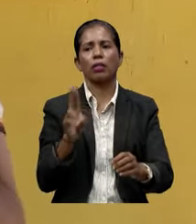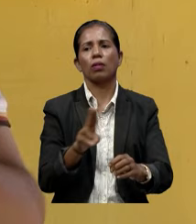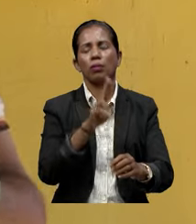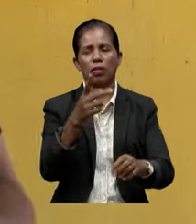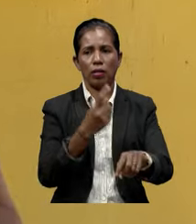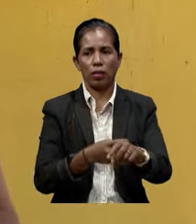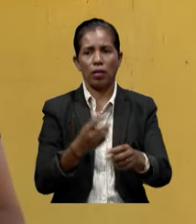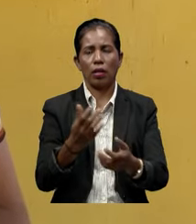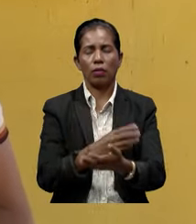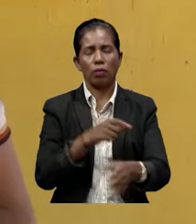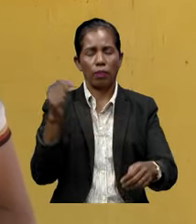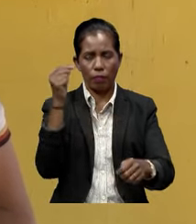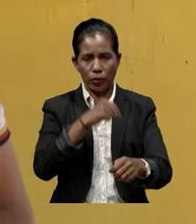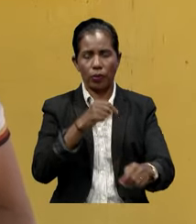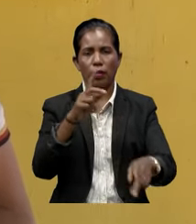situação, se a tu manipula.